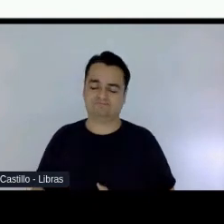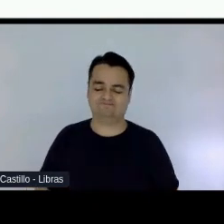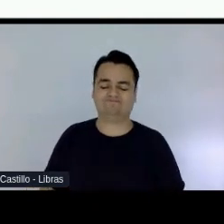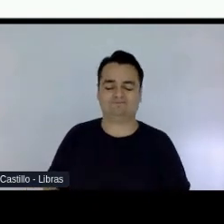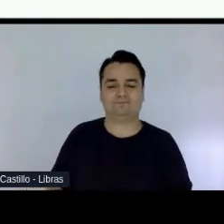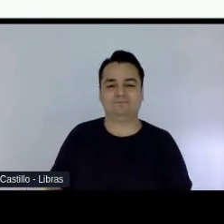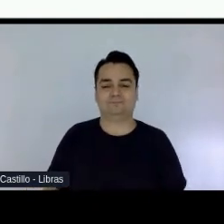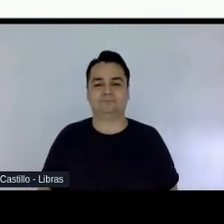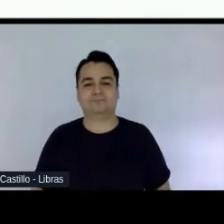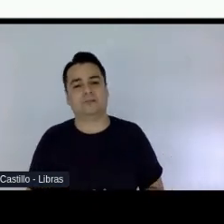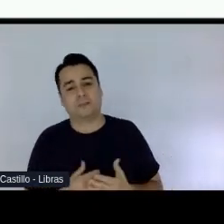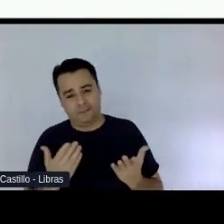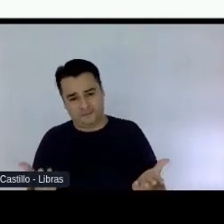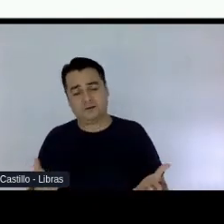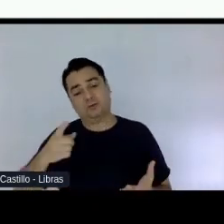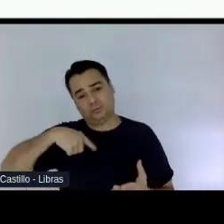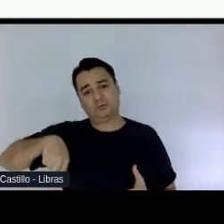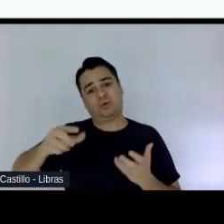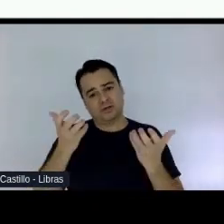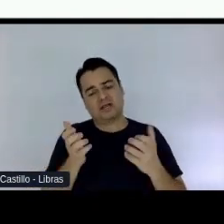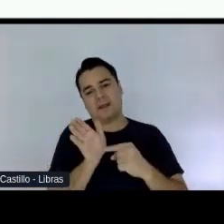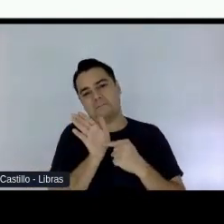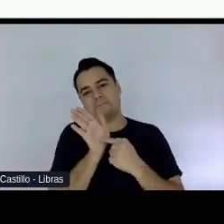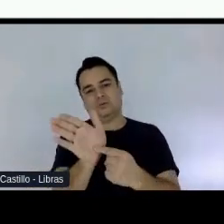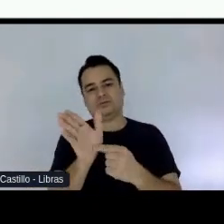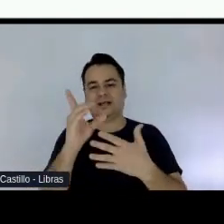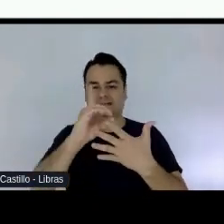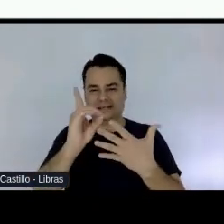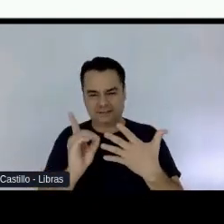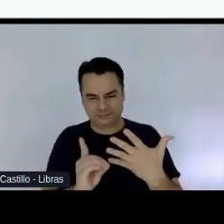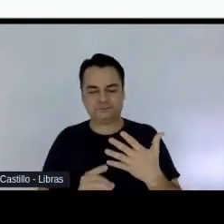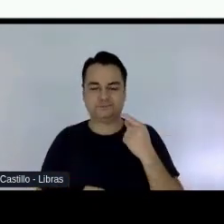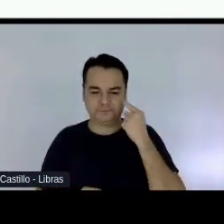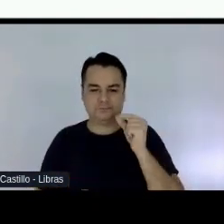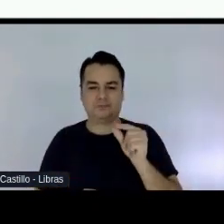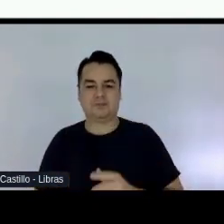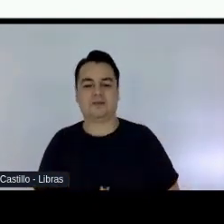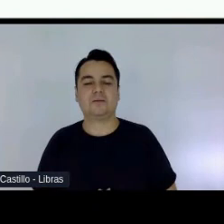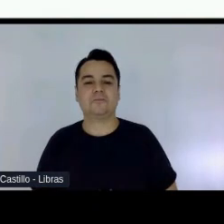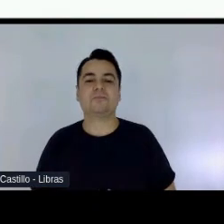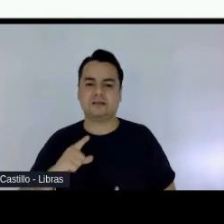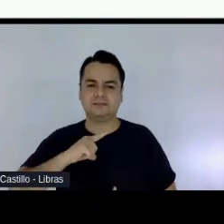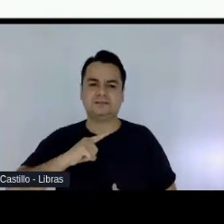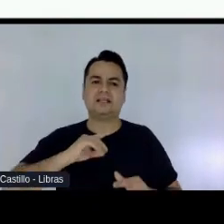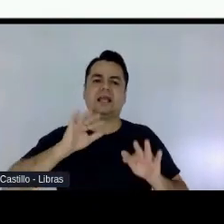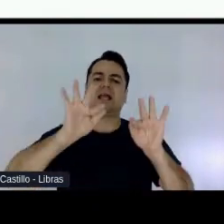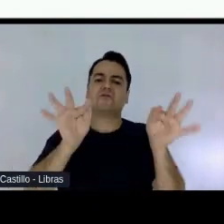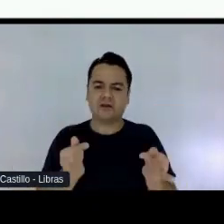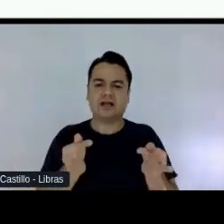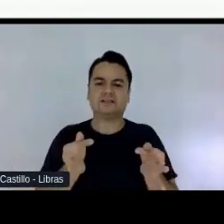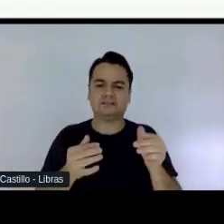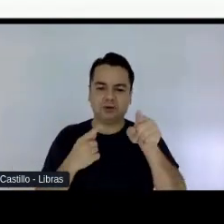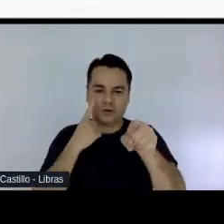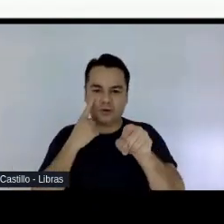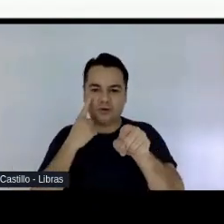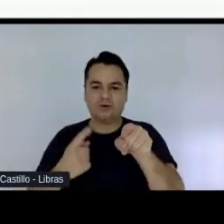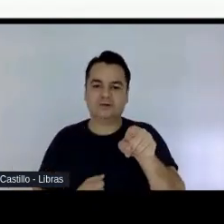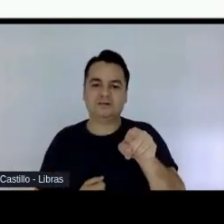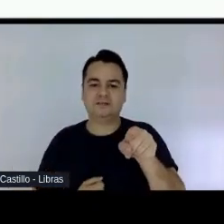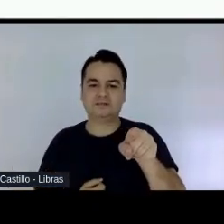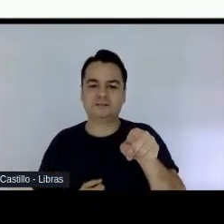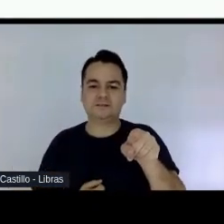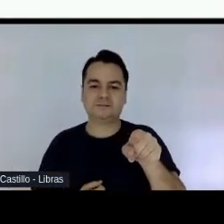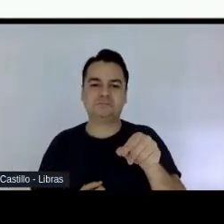Bom, e é exatamente isso que a gente quer trazer aqui, né? Então, eu trouxe até uma frase aqui bem conhecida, né, da Verna Myers, já deve ter surgido